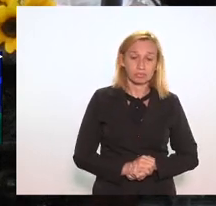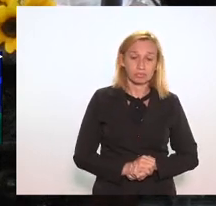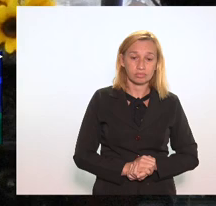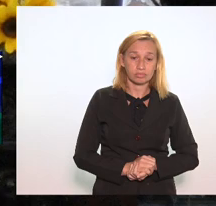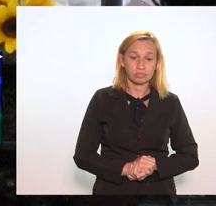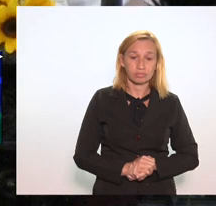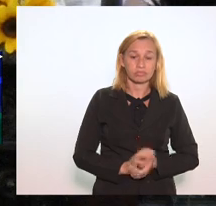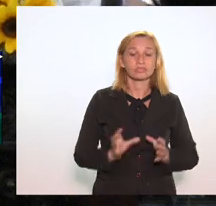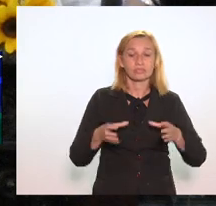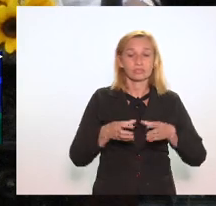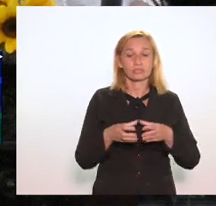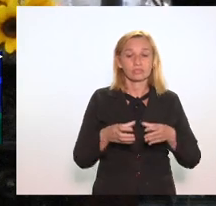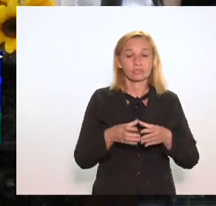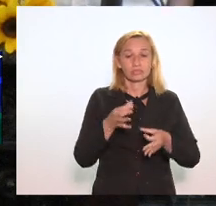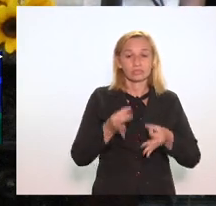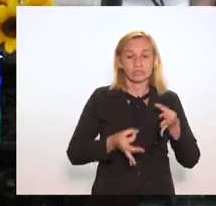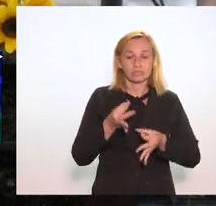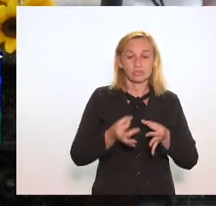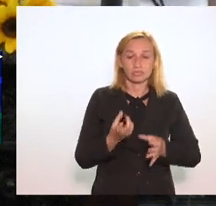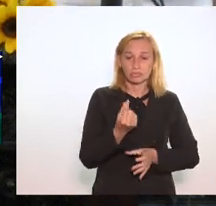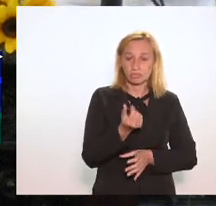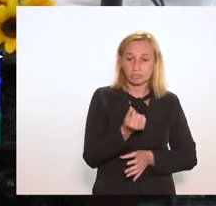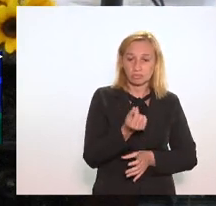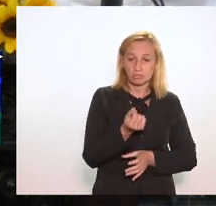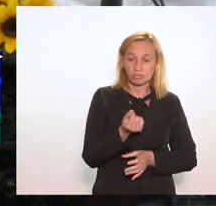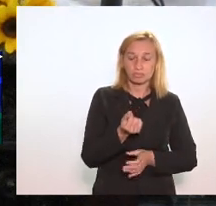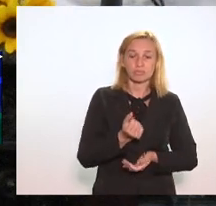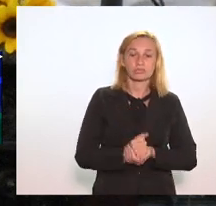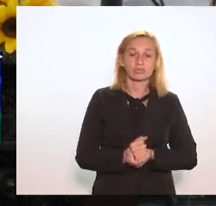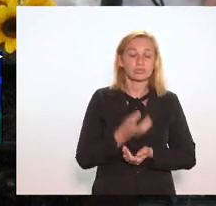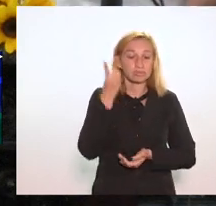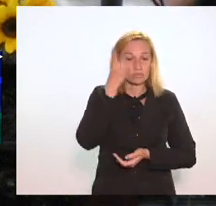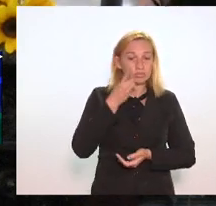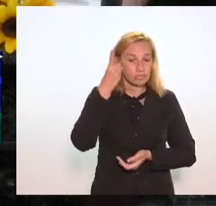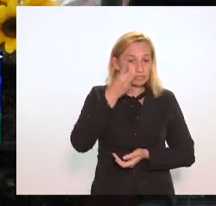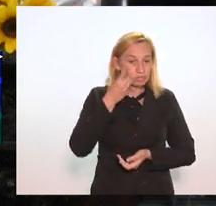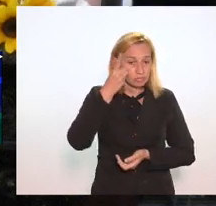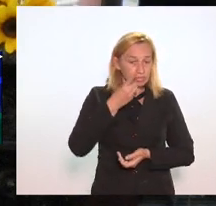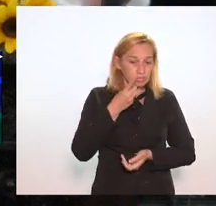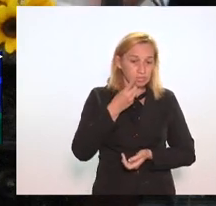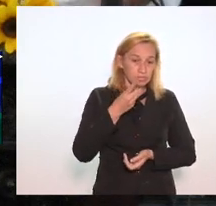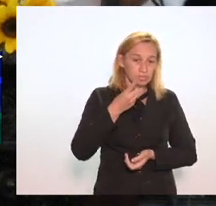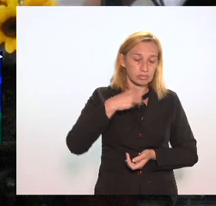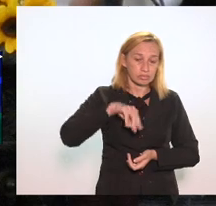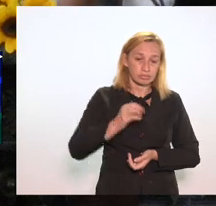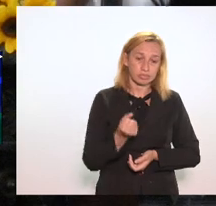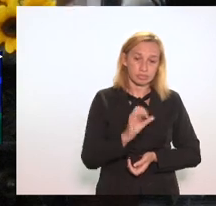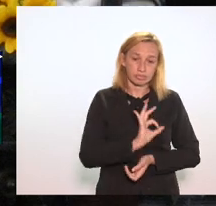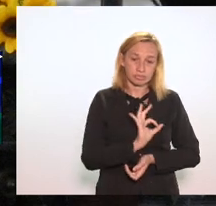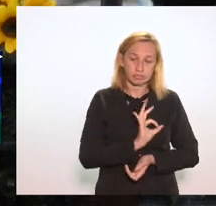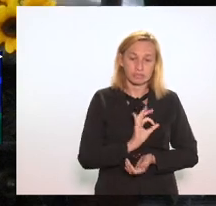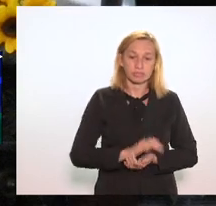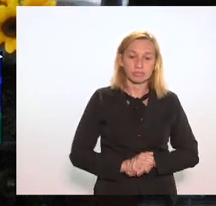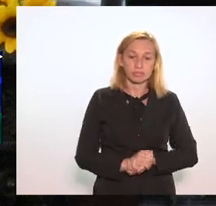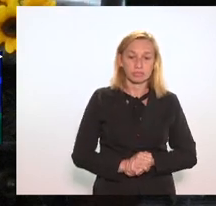pela comissão de tributação o deputado deputada Martha Rocha